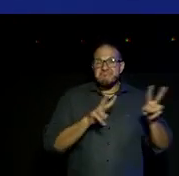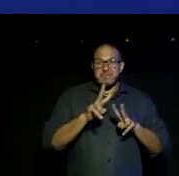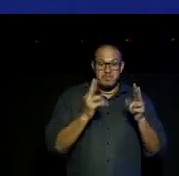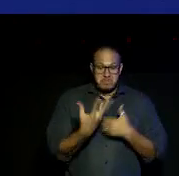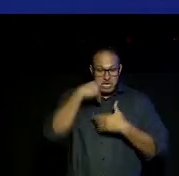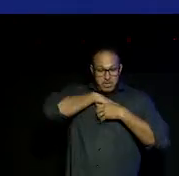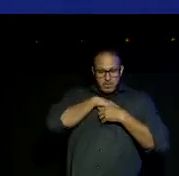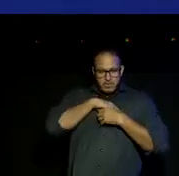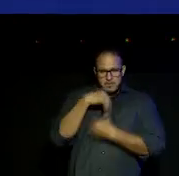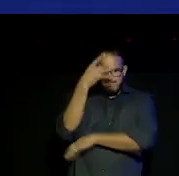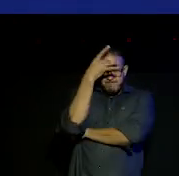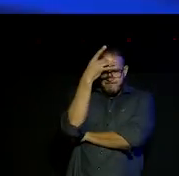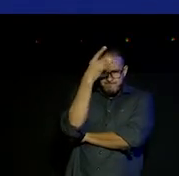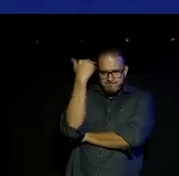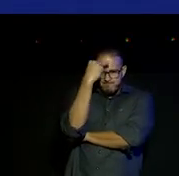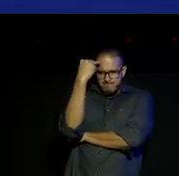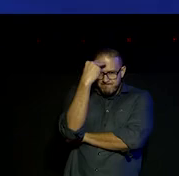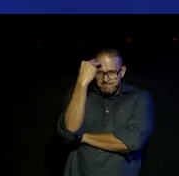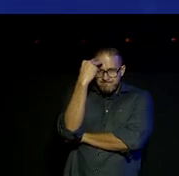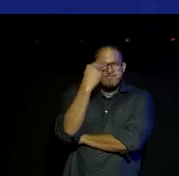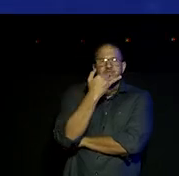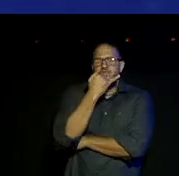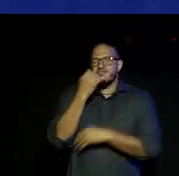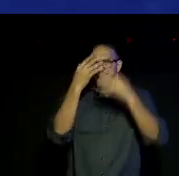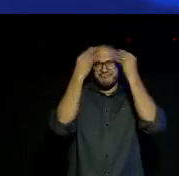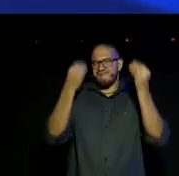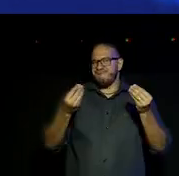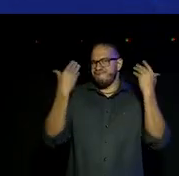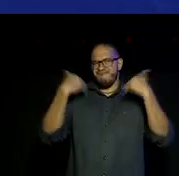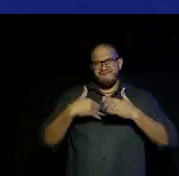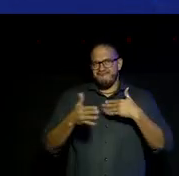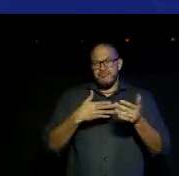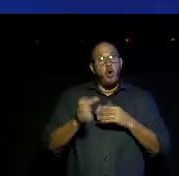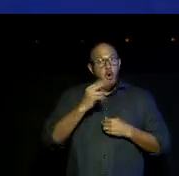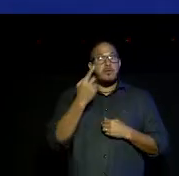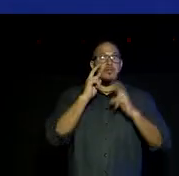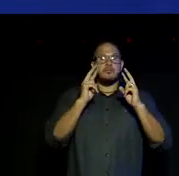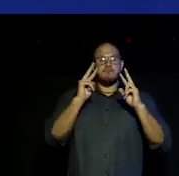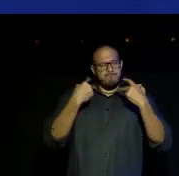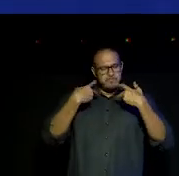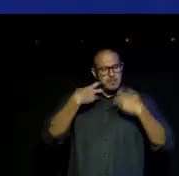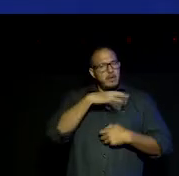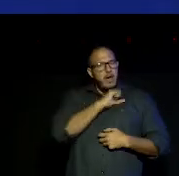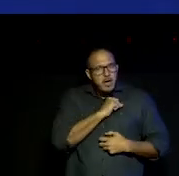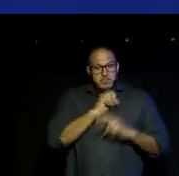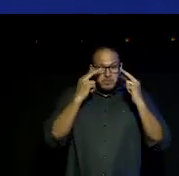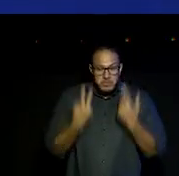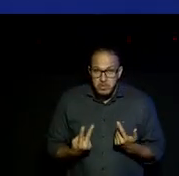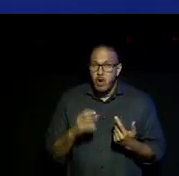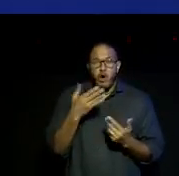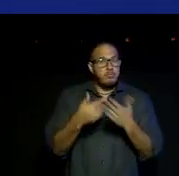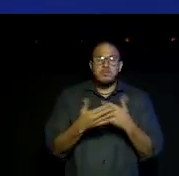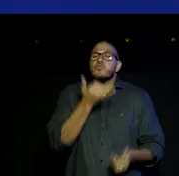não está dentro de você, na sua consciência, esqueça. Ou você ama a condição humana e tudo que é próprio dela, ou